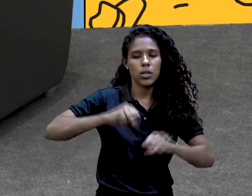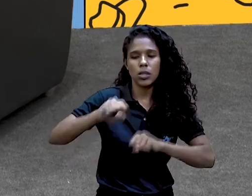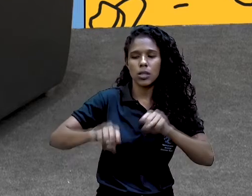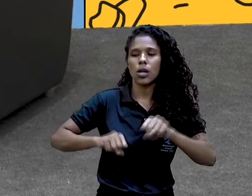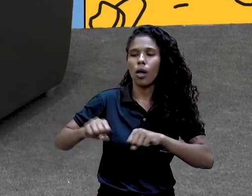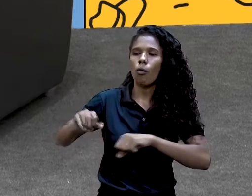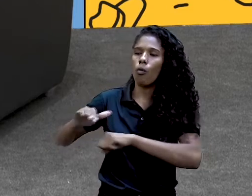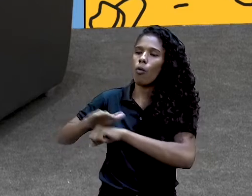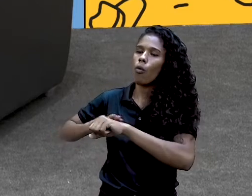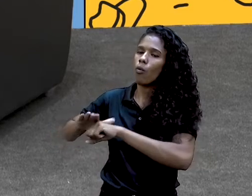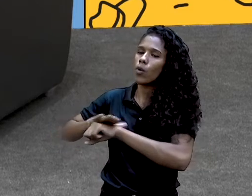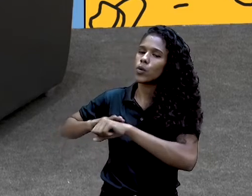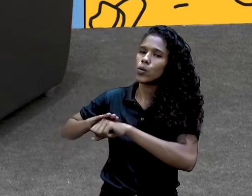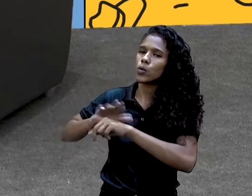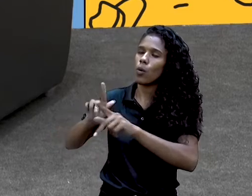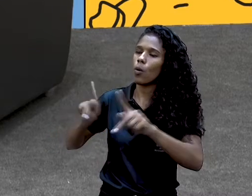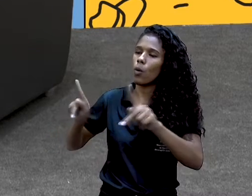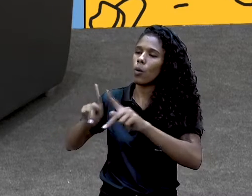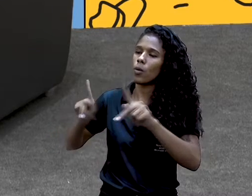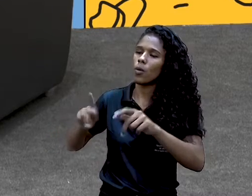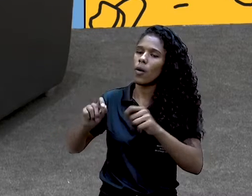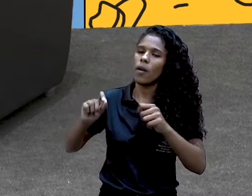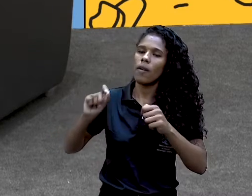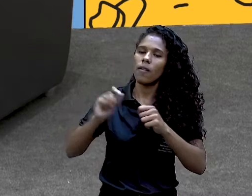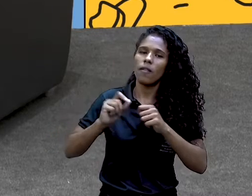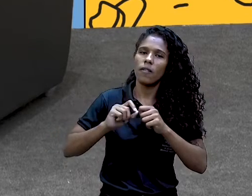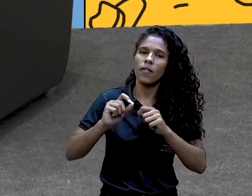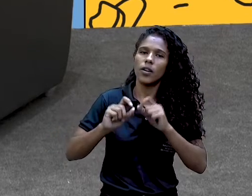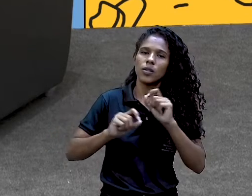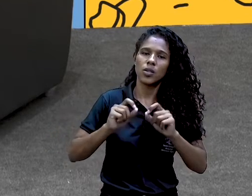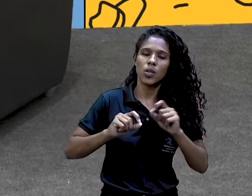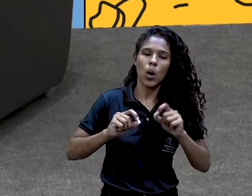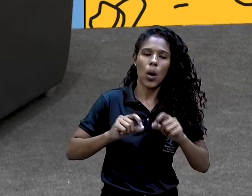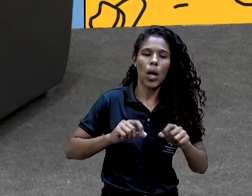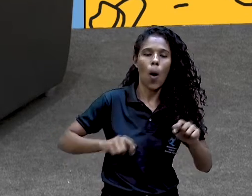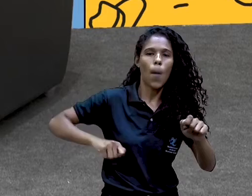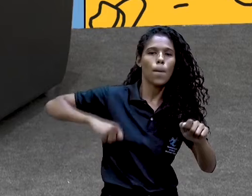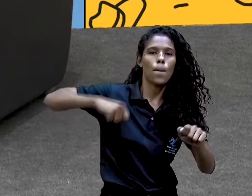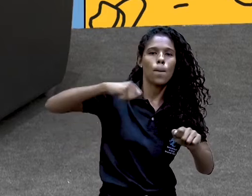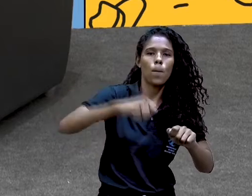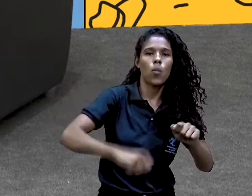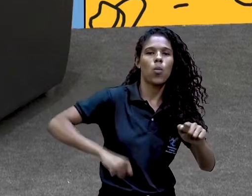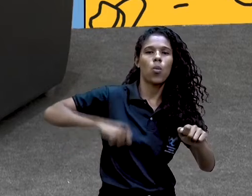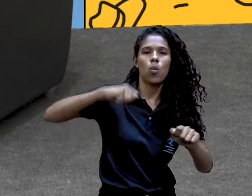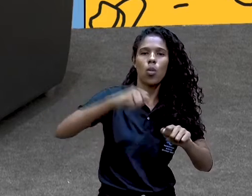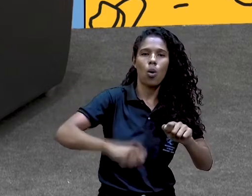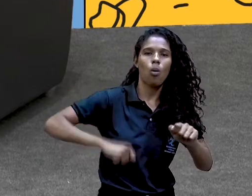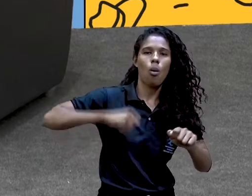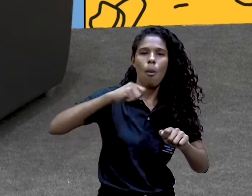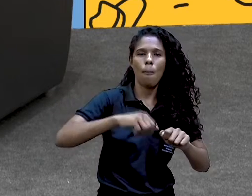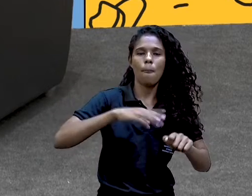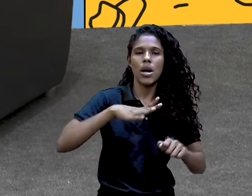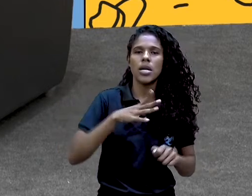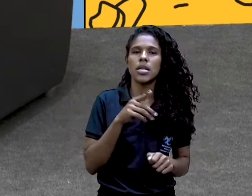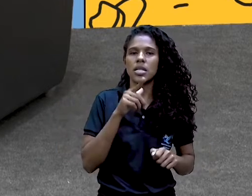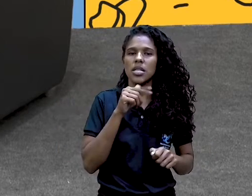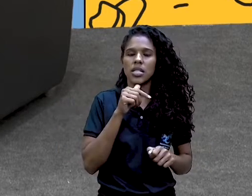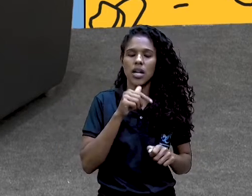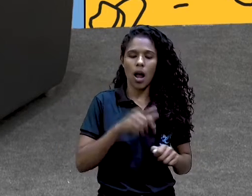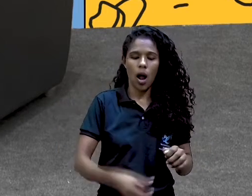professor lá da escola dele. Ele fez uma bomba de água, que ele conseguiu pegar água lá do subsolo,